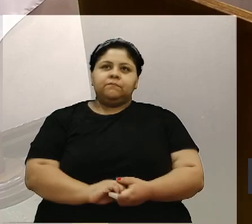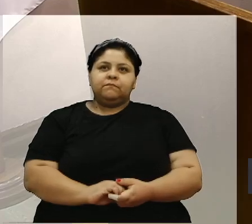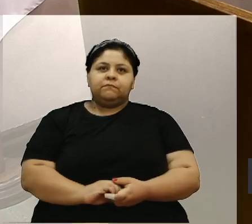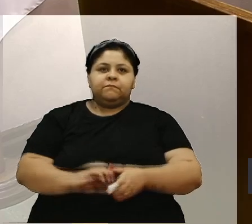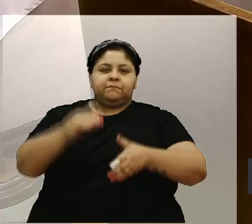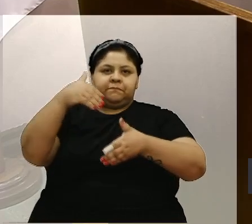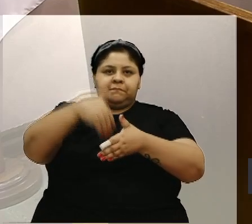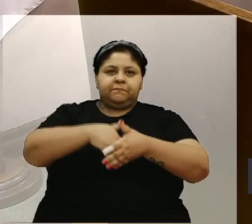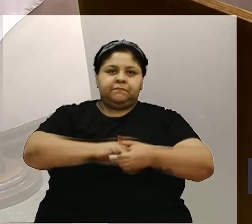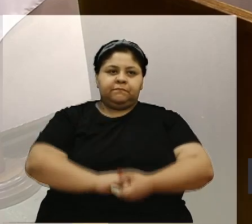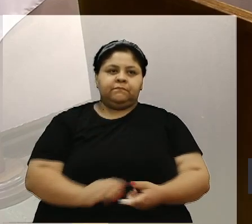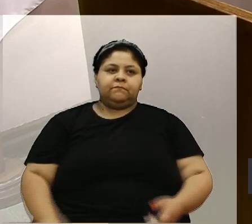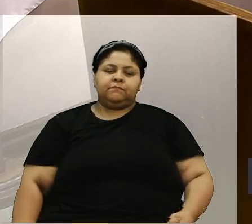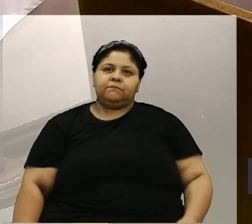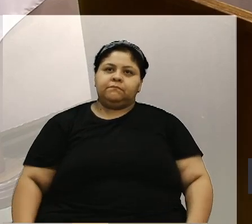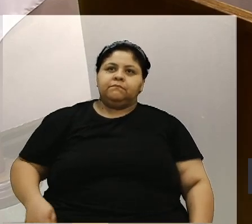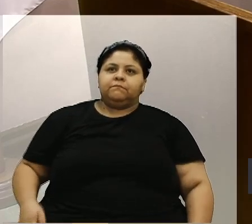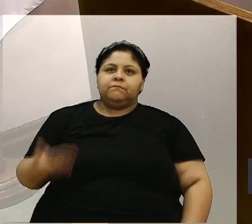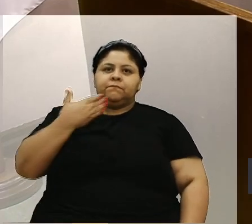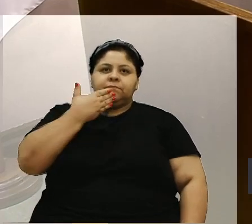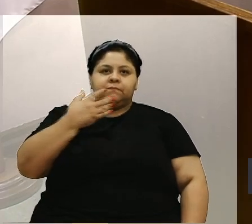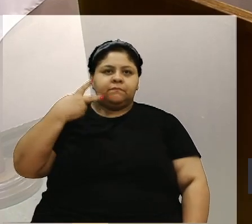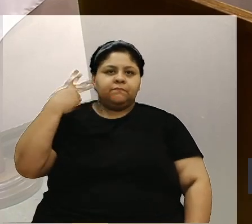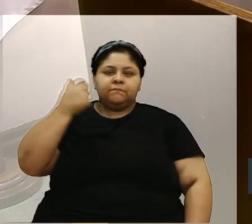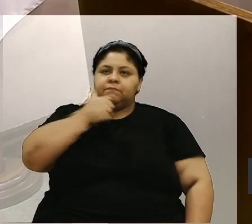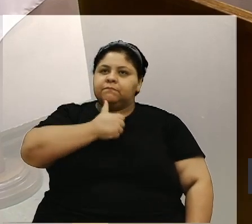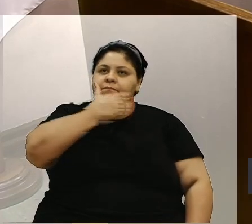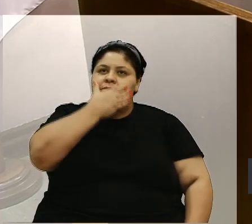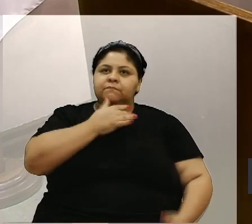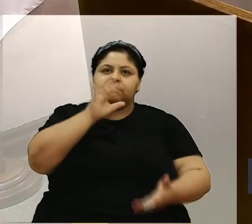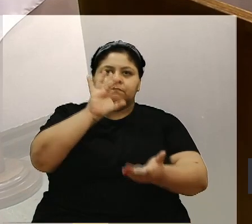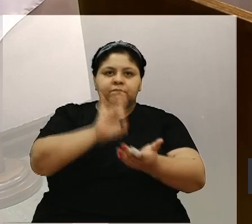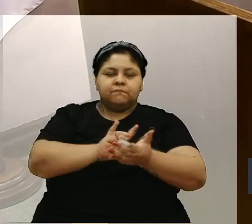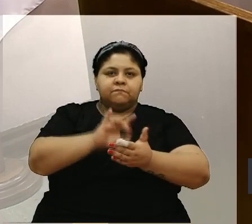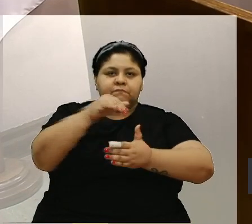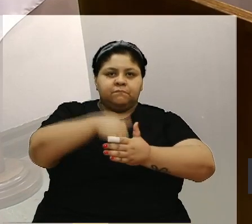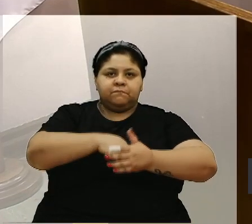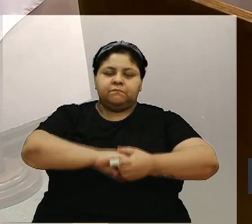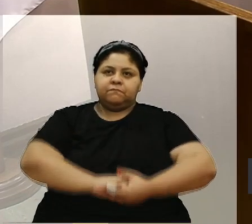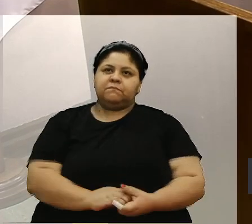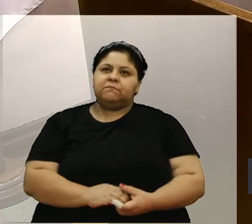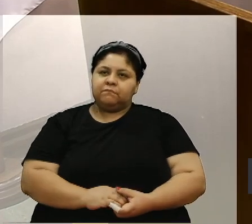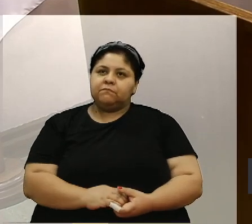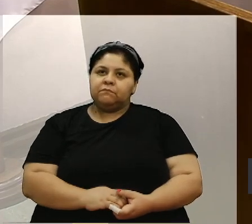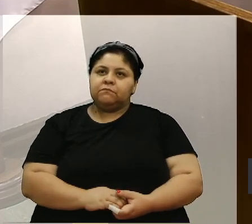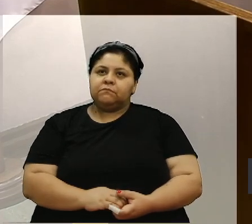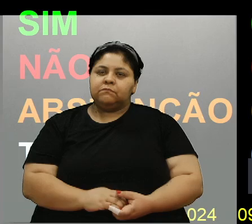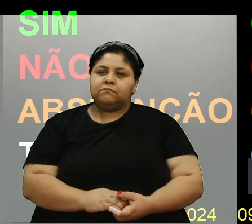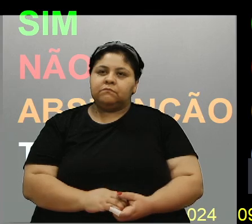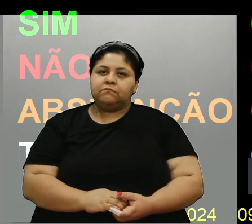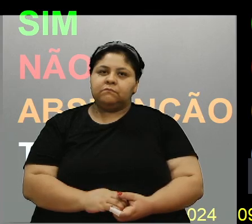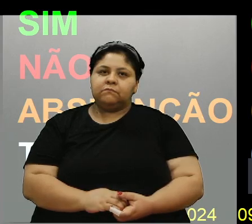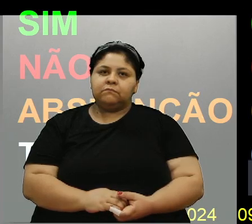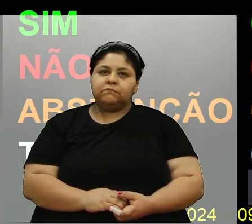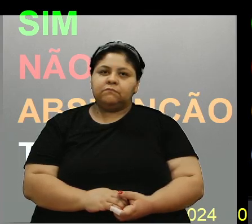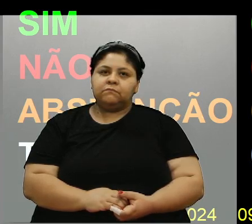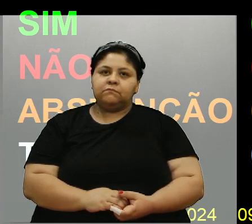Em votação, solicito aos vereadores e os vereadores que registrem seus votos. Voto sim, senhor